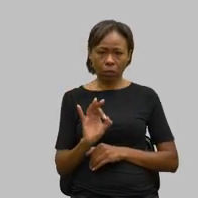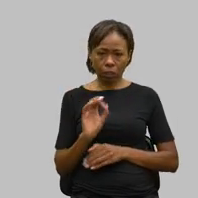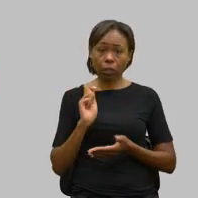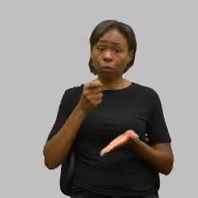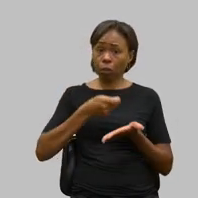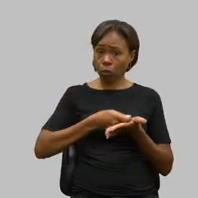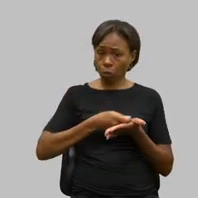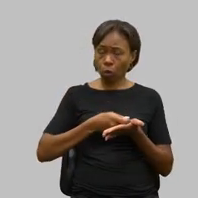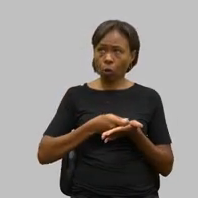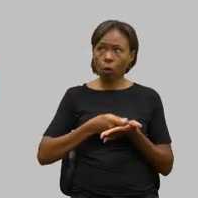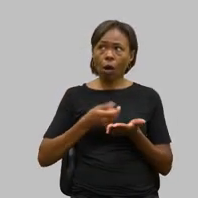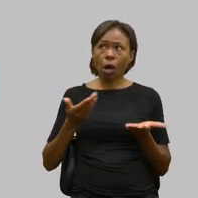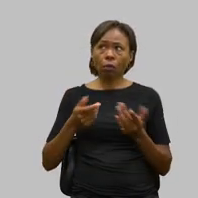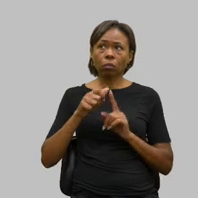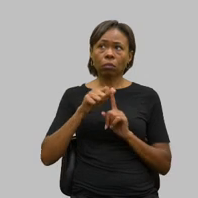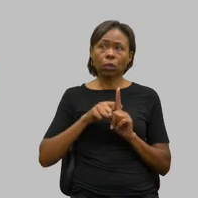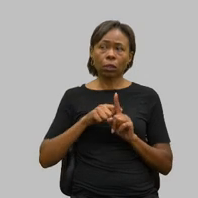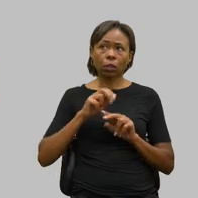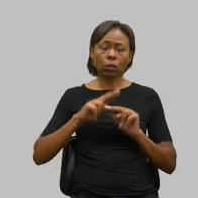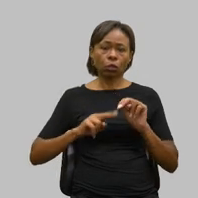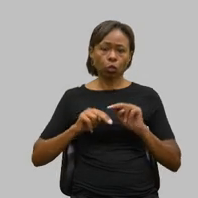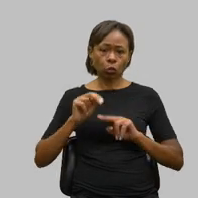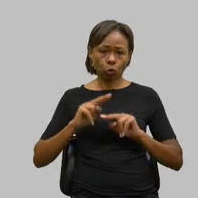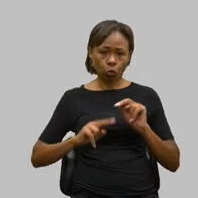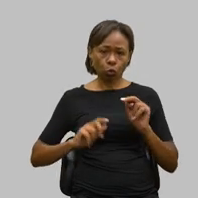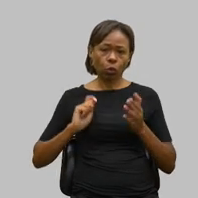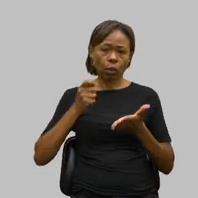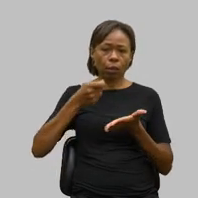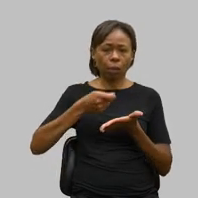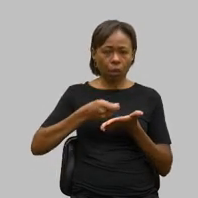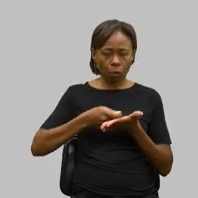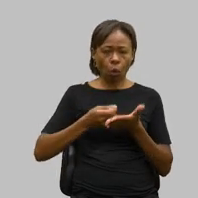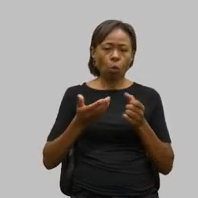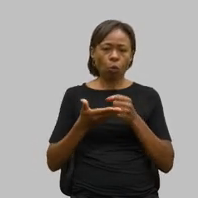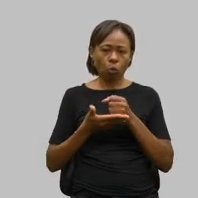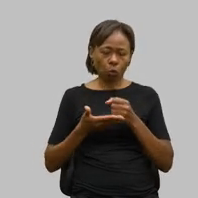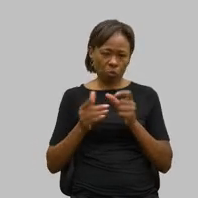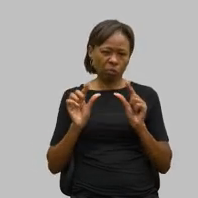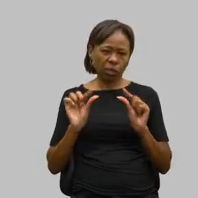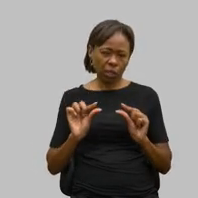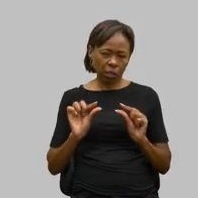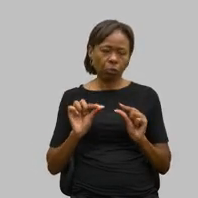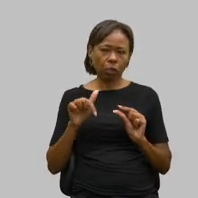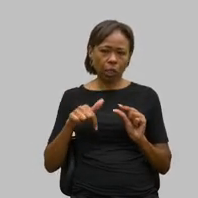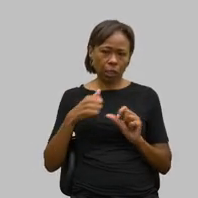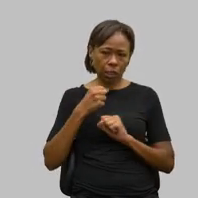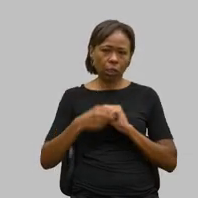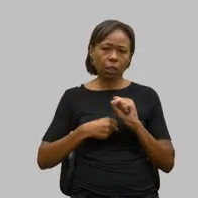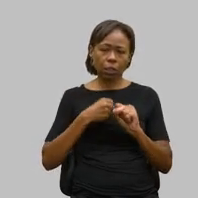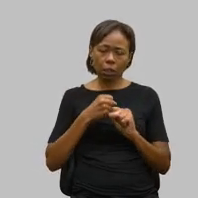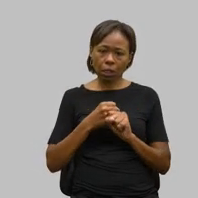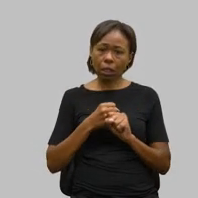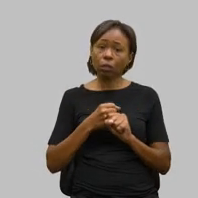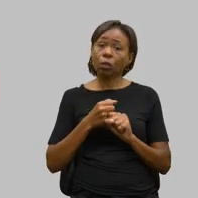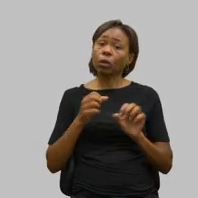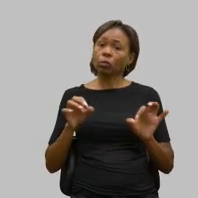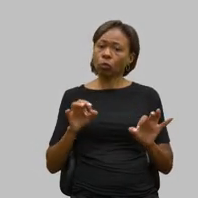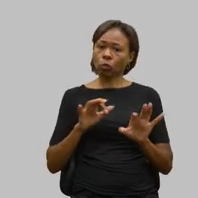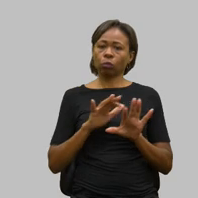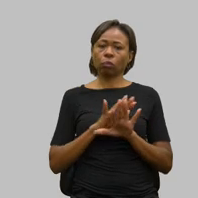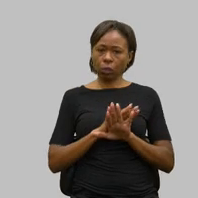de junho, já executamos em relação ao mínimo do ano, então mais um ano será cumprido o mínimo